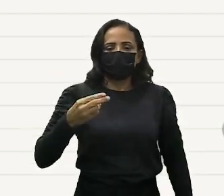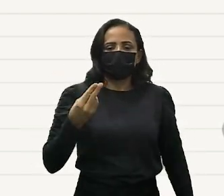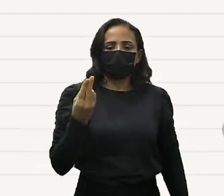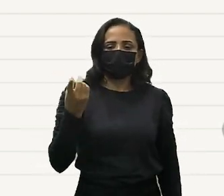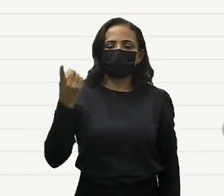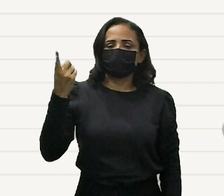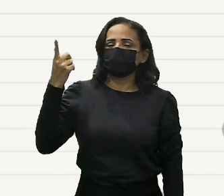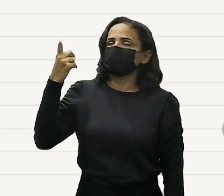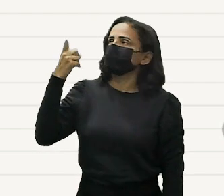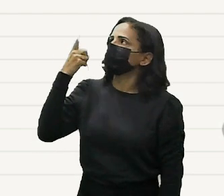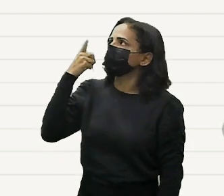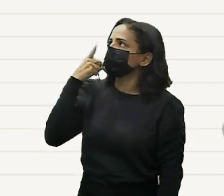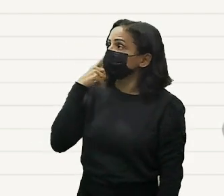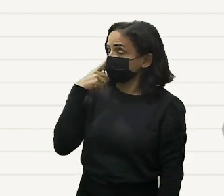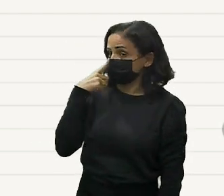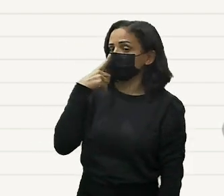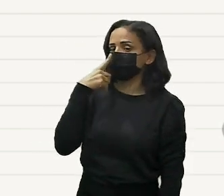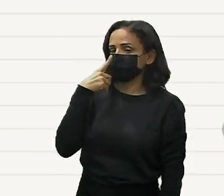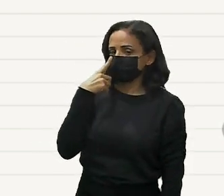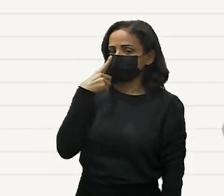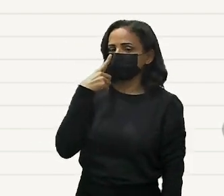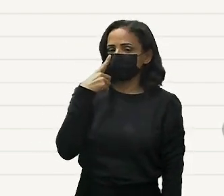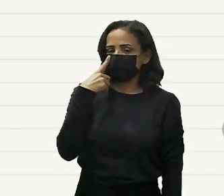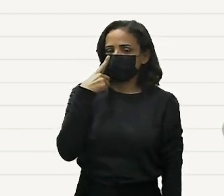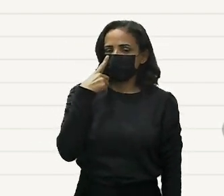eritroblastose fetal,